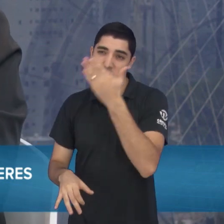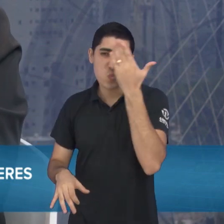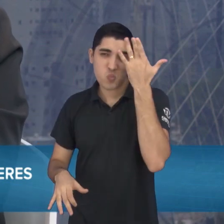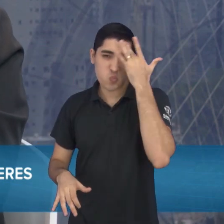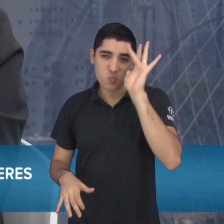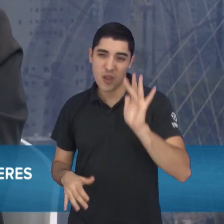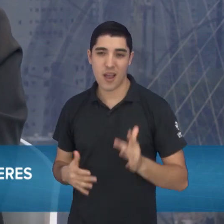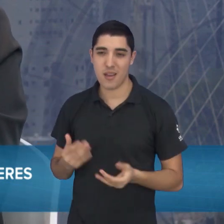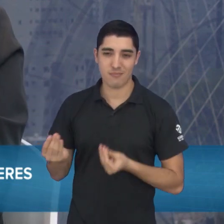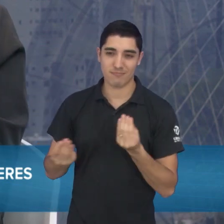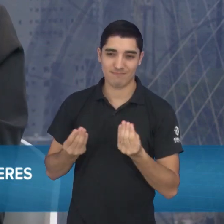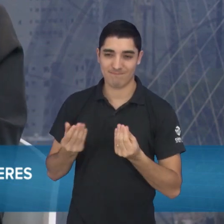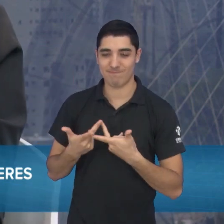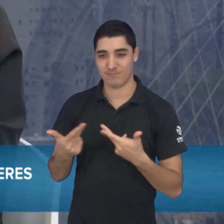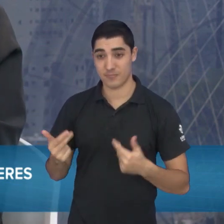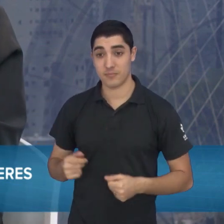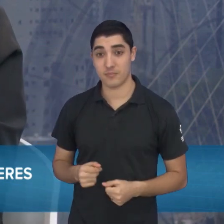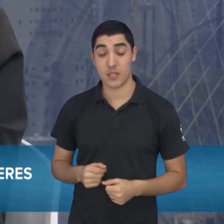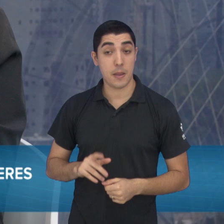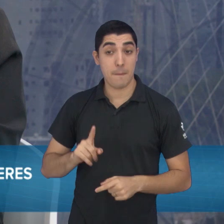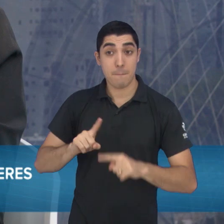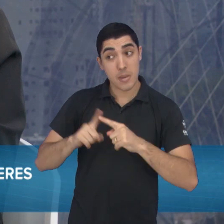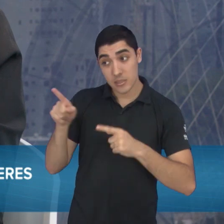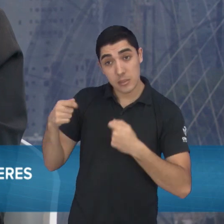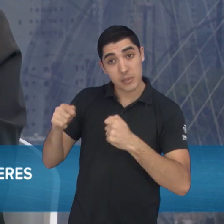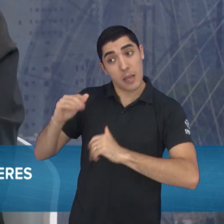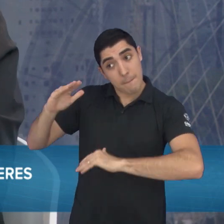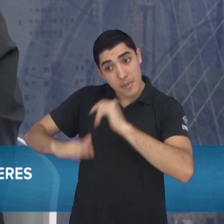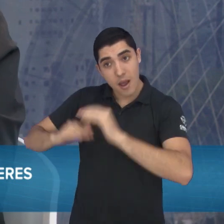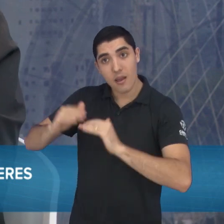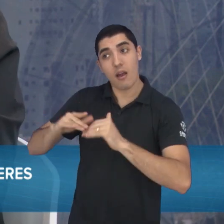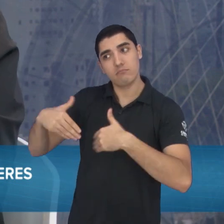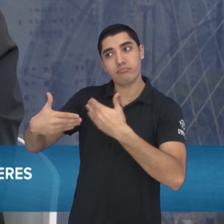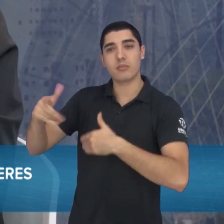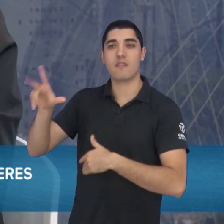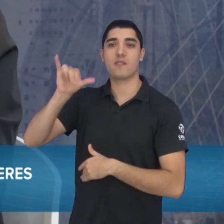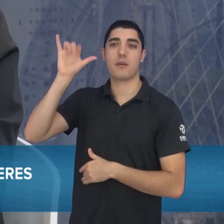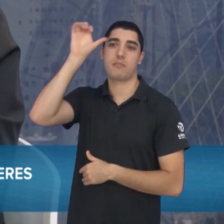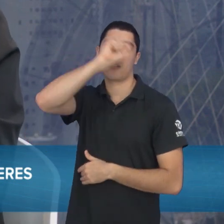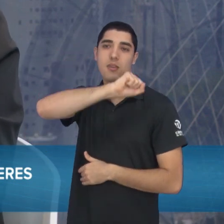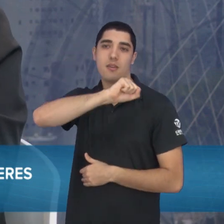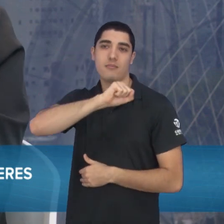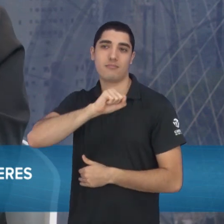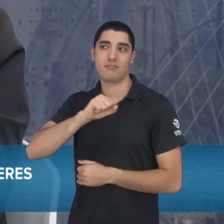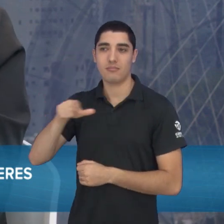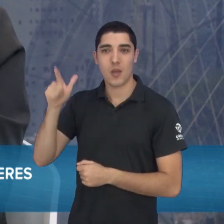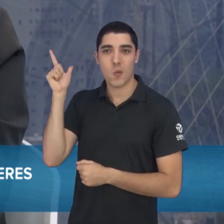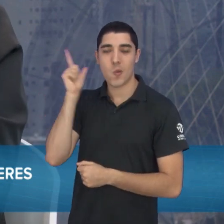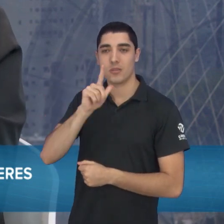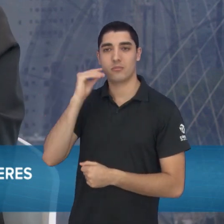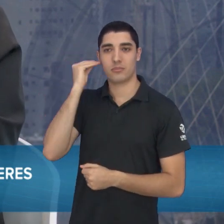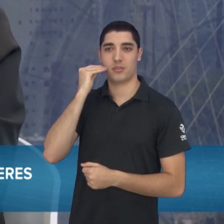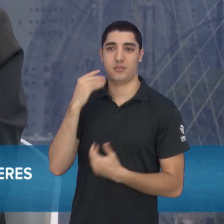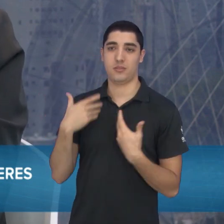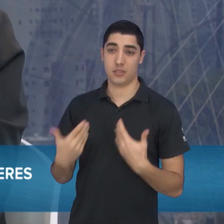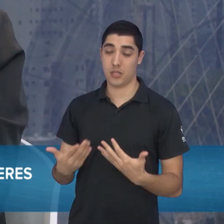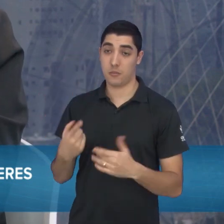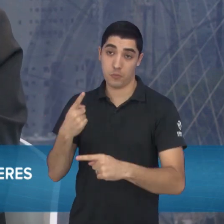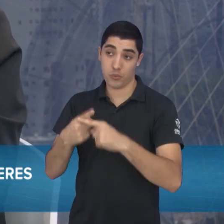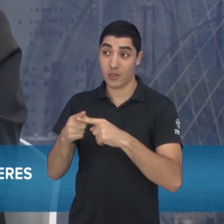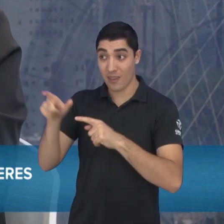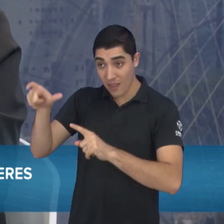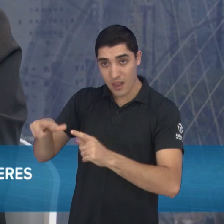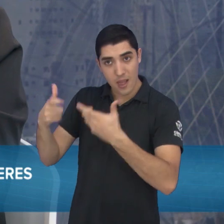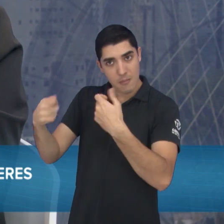né? E é só na prática que aprende, não é? E a gente também só aprende porque a gente se dispõe a